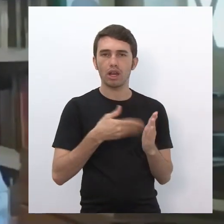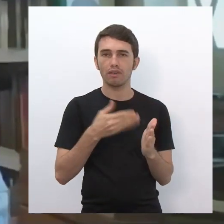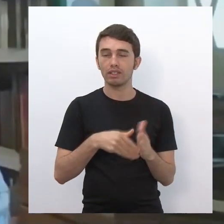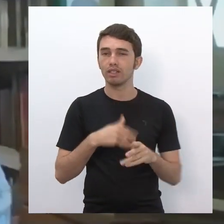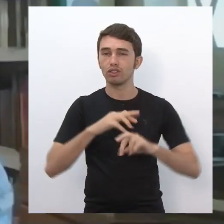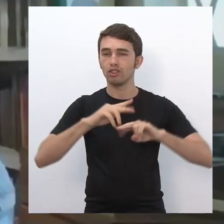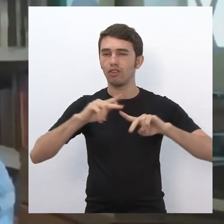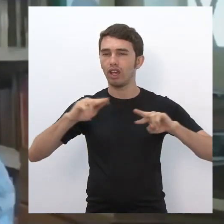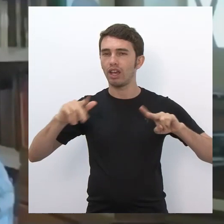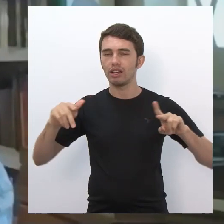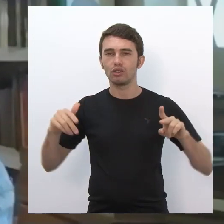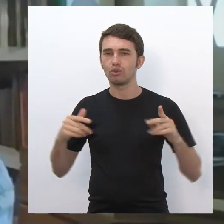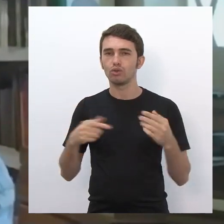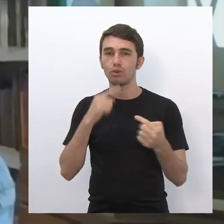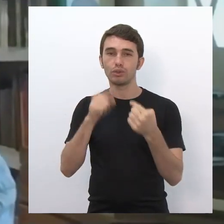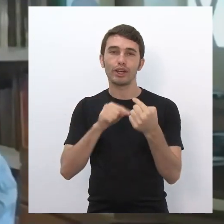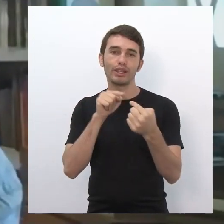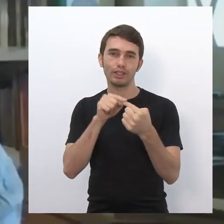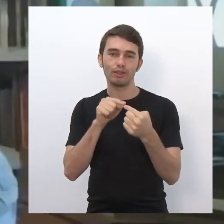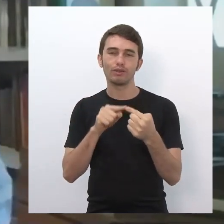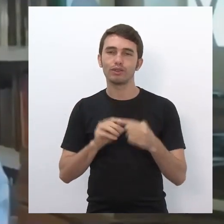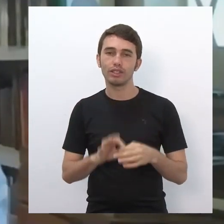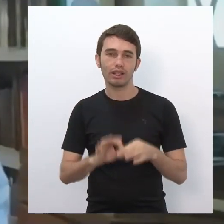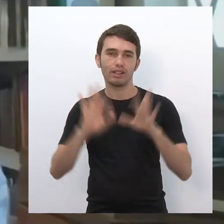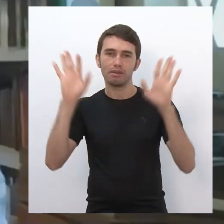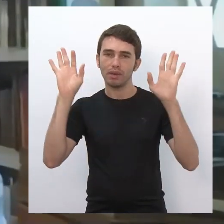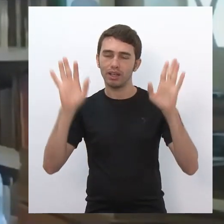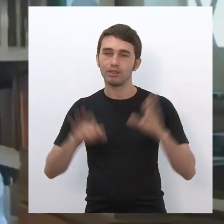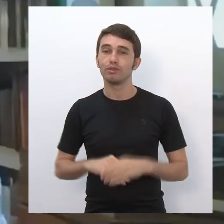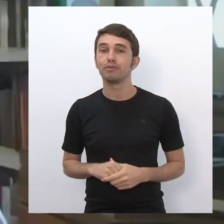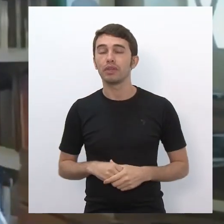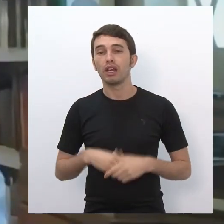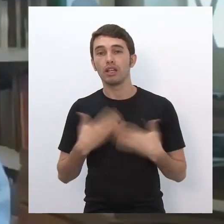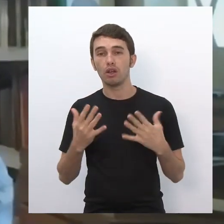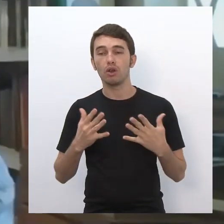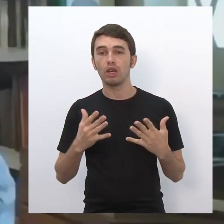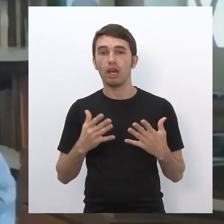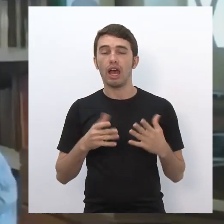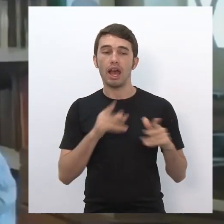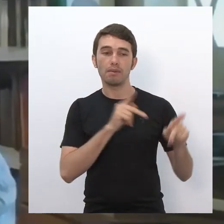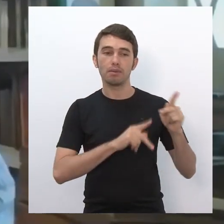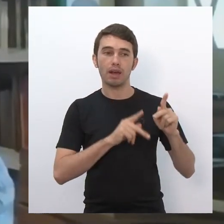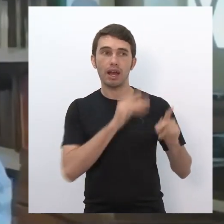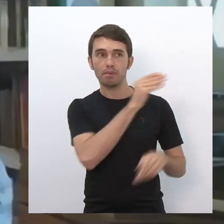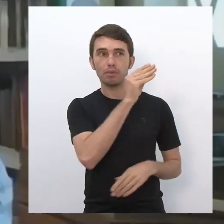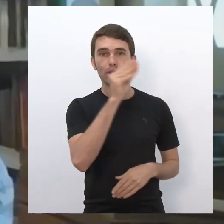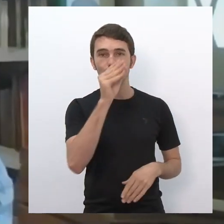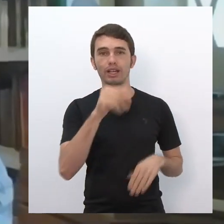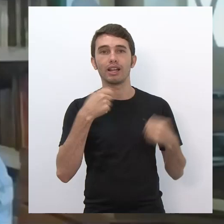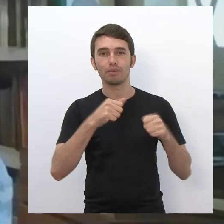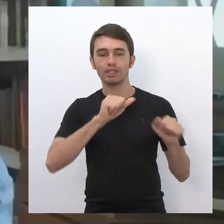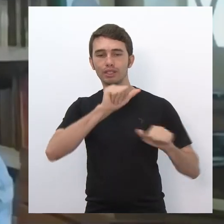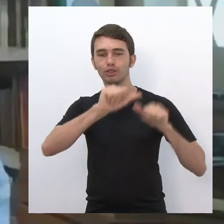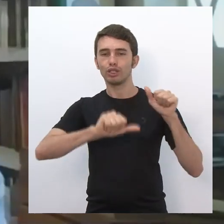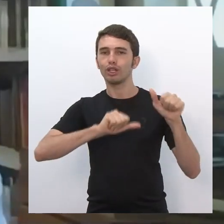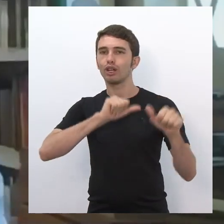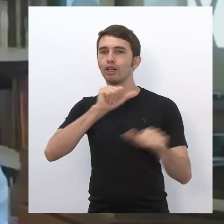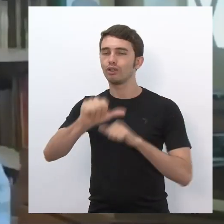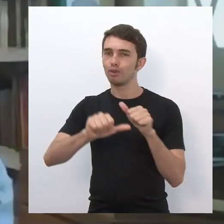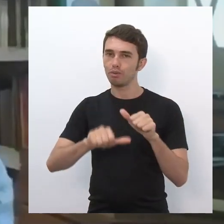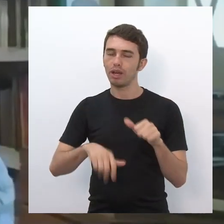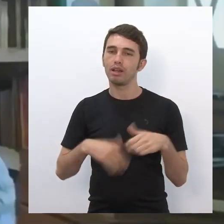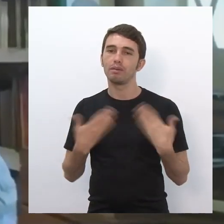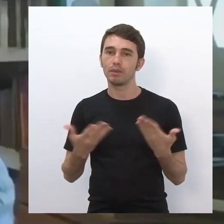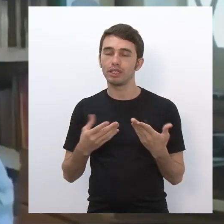espaço de liberdade, né? Para atender tudo isso, a biblioteca tem que se transformar, naturalmente. Ela tem que oferecer